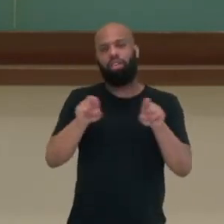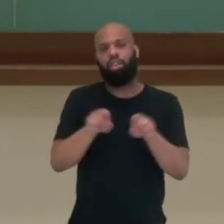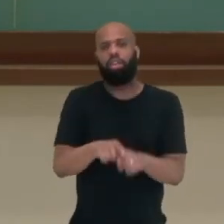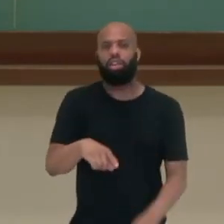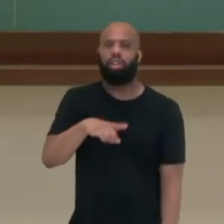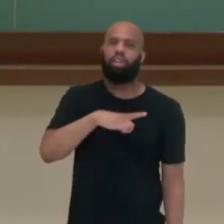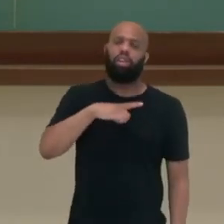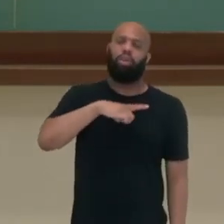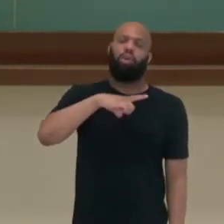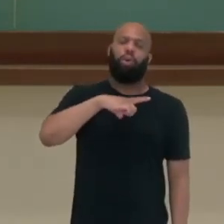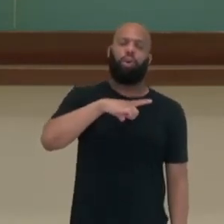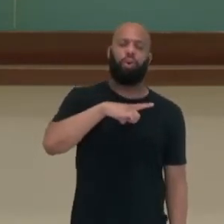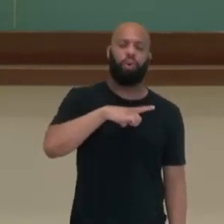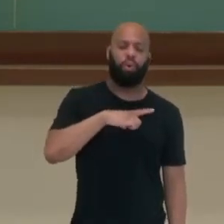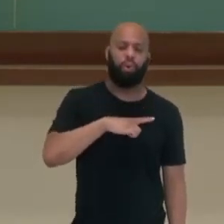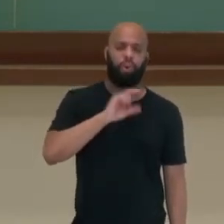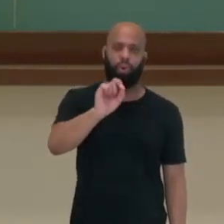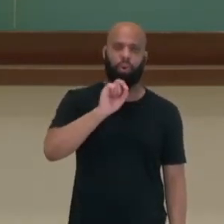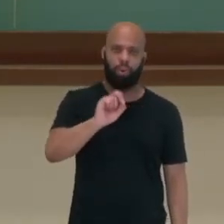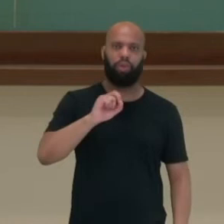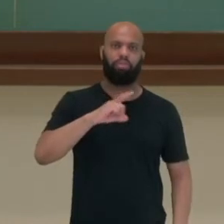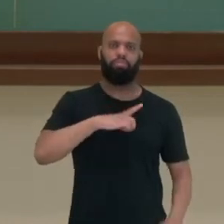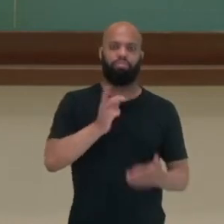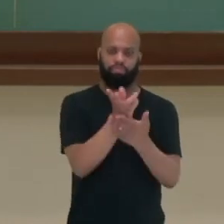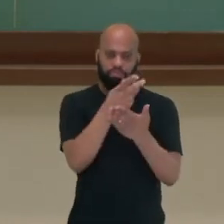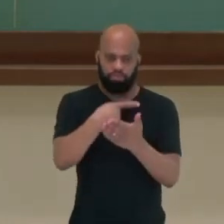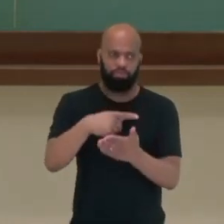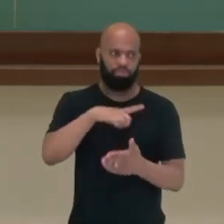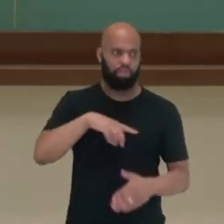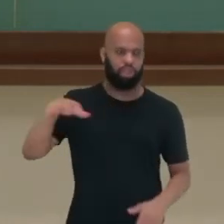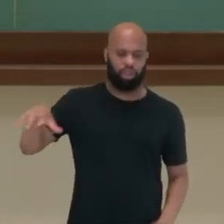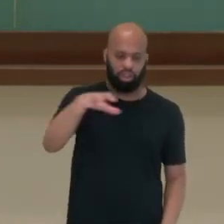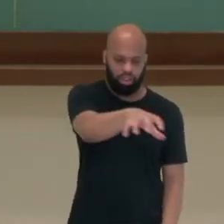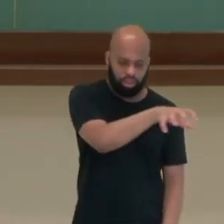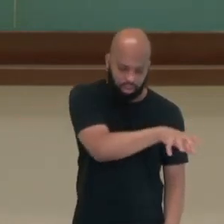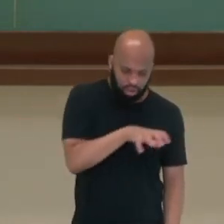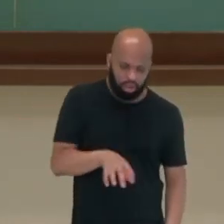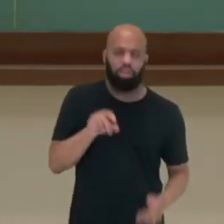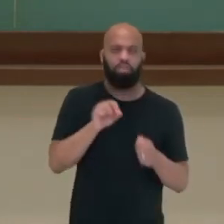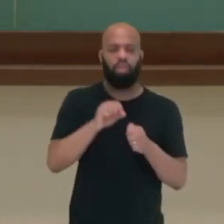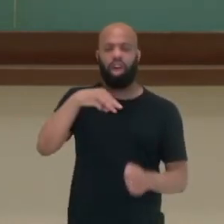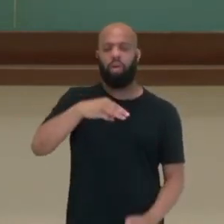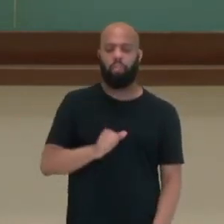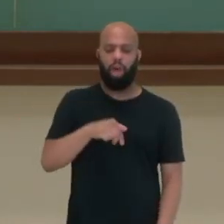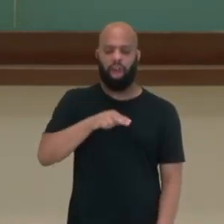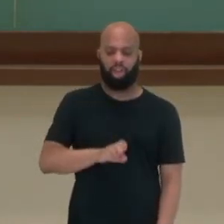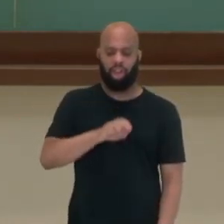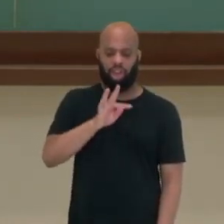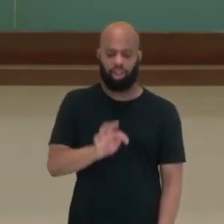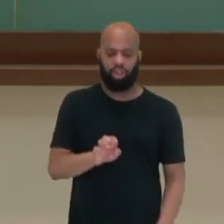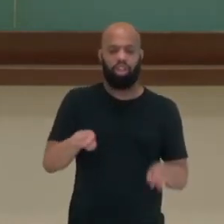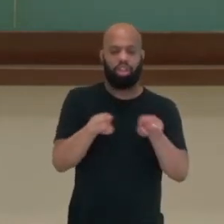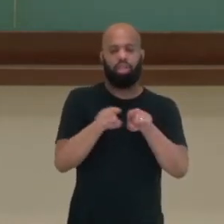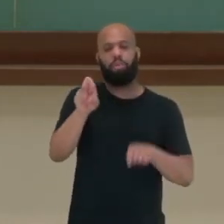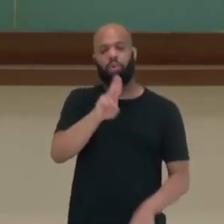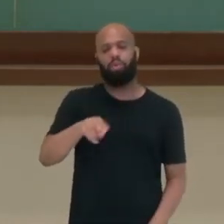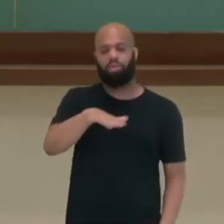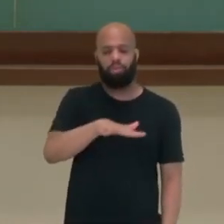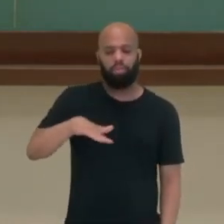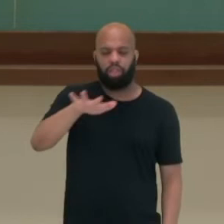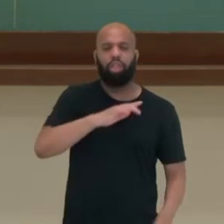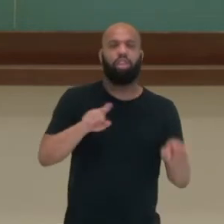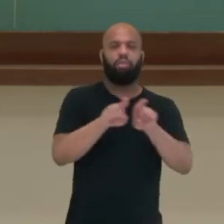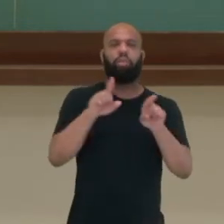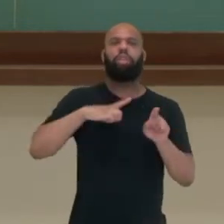um desenho, há uma maquete que é feita, as plantas baixas, o ambiente, né, o total de